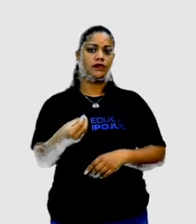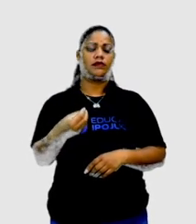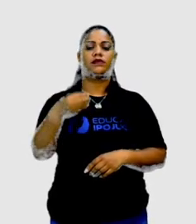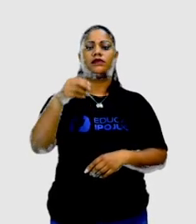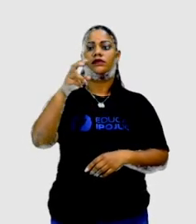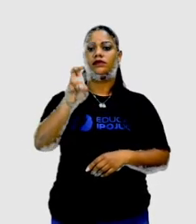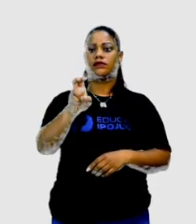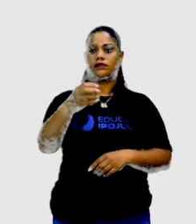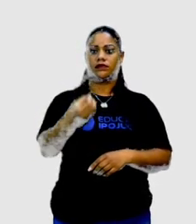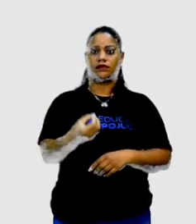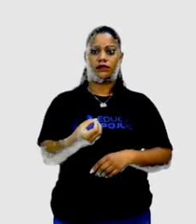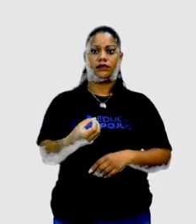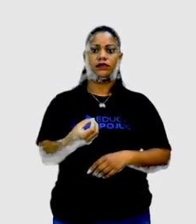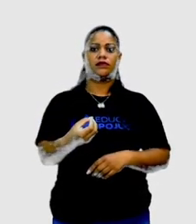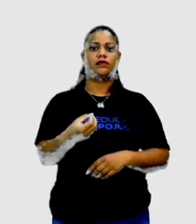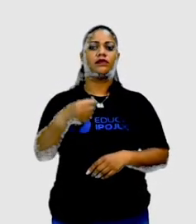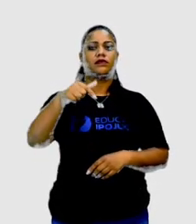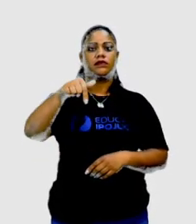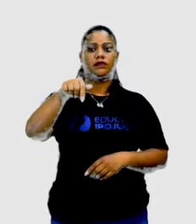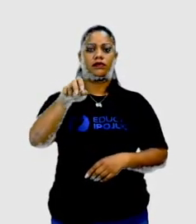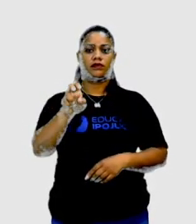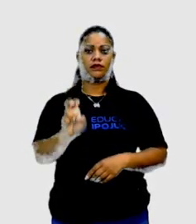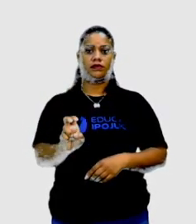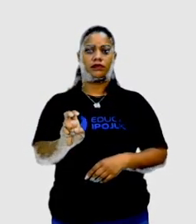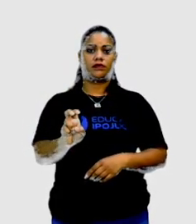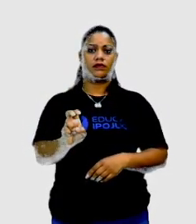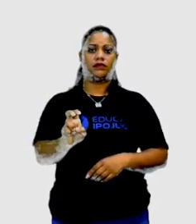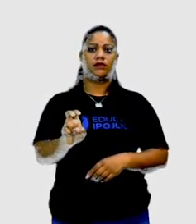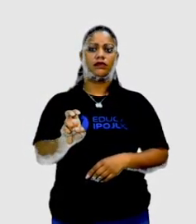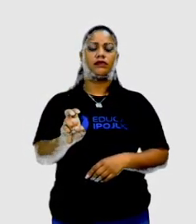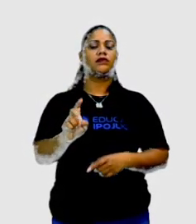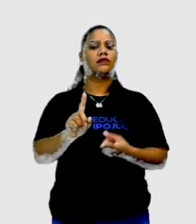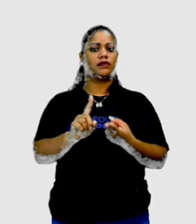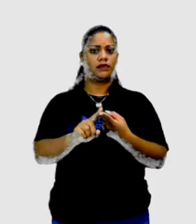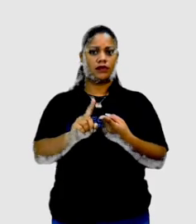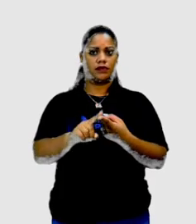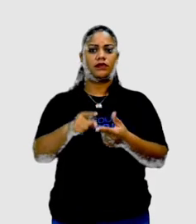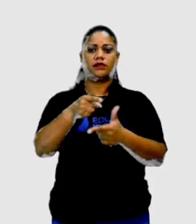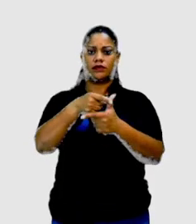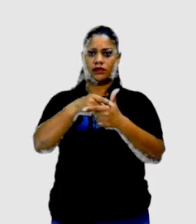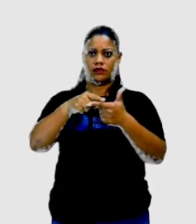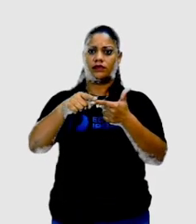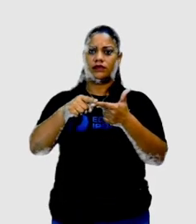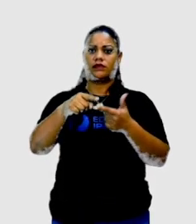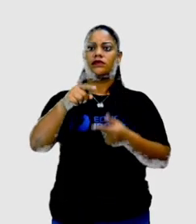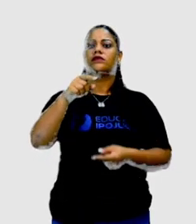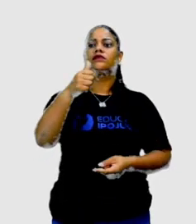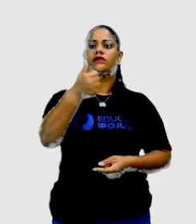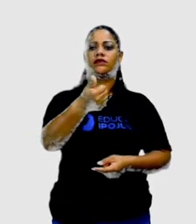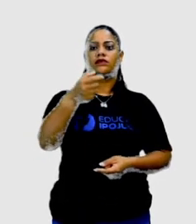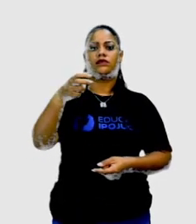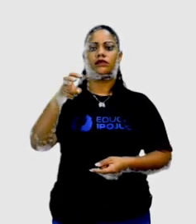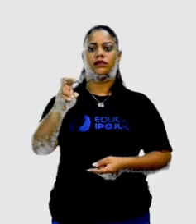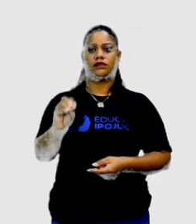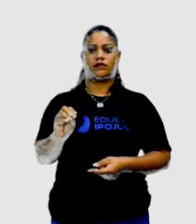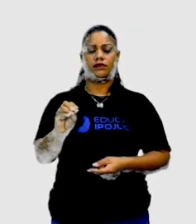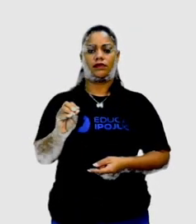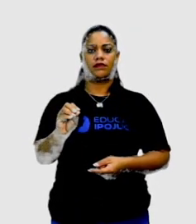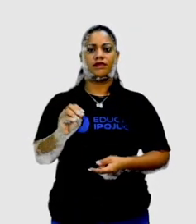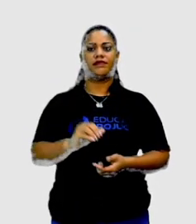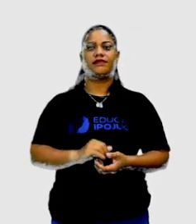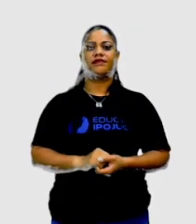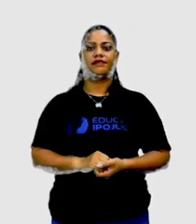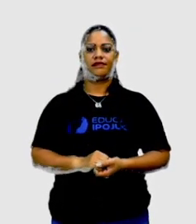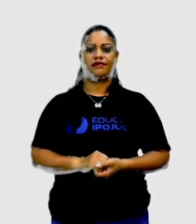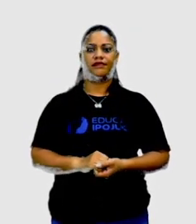o 50 e o 75 também são divisores do 150. E aí?